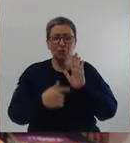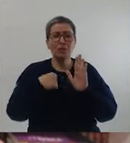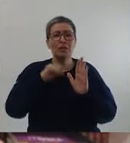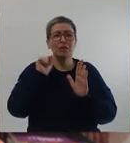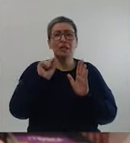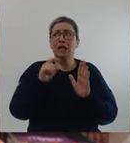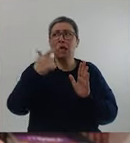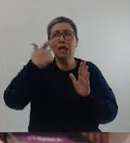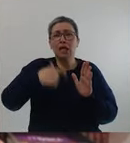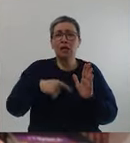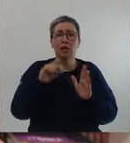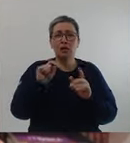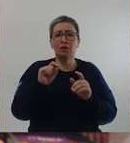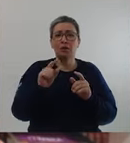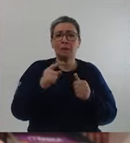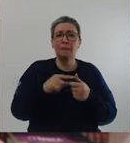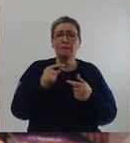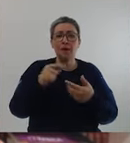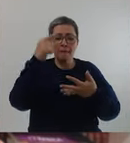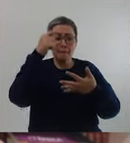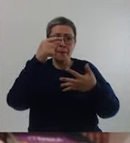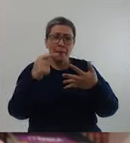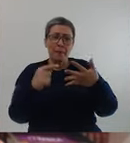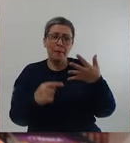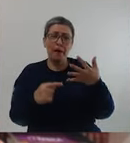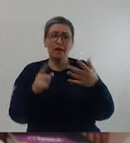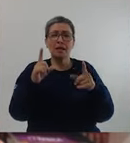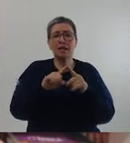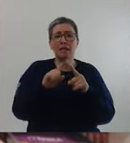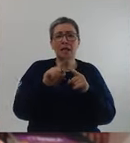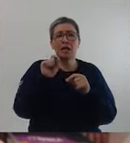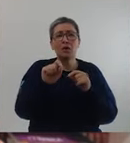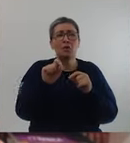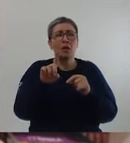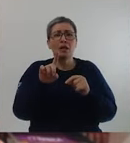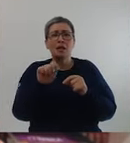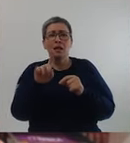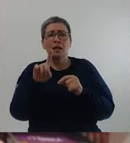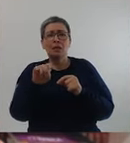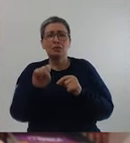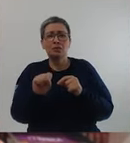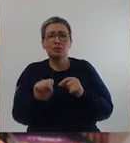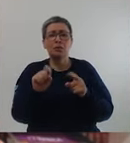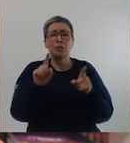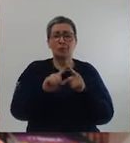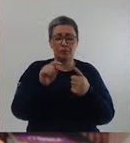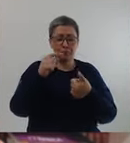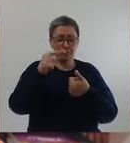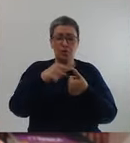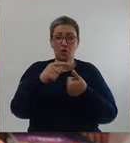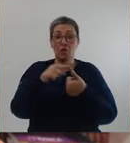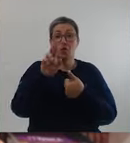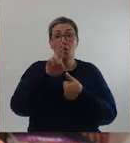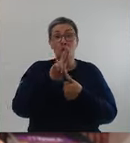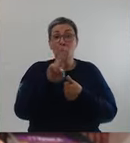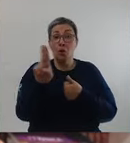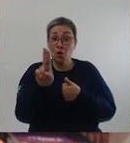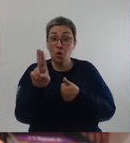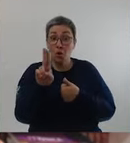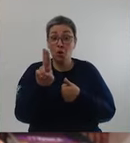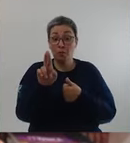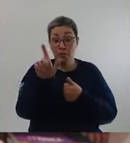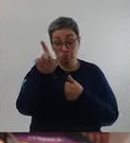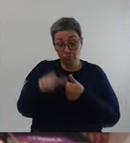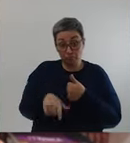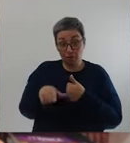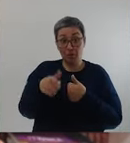identificação, ok? Os principais dados, os dados que estão na certidão de nascimento, são o nome